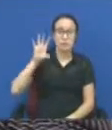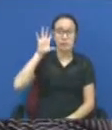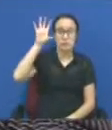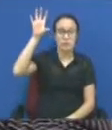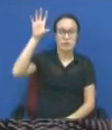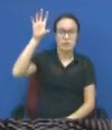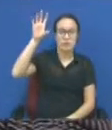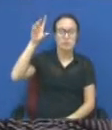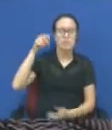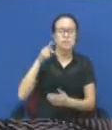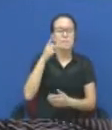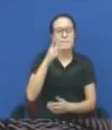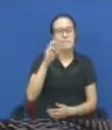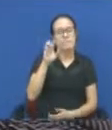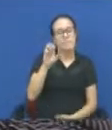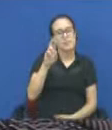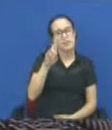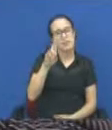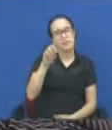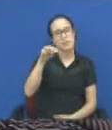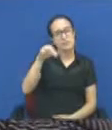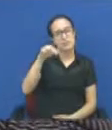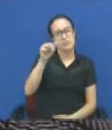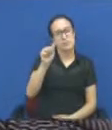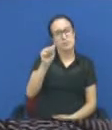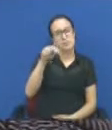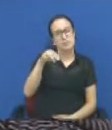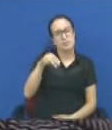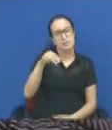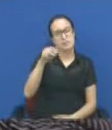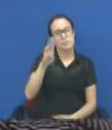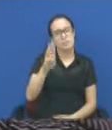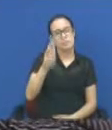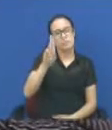do presidente Lula, né, Ciência e Tecnologia.